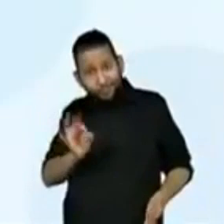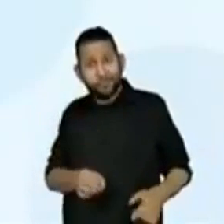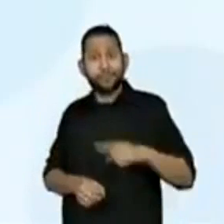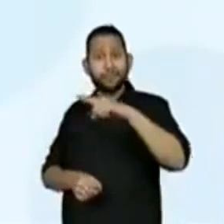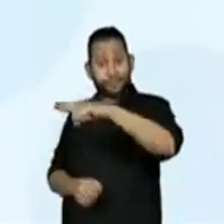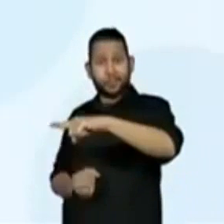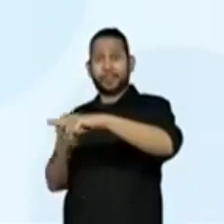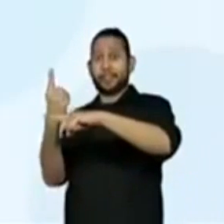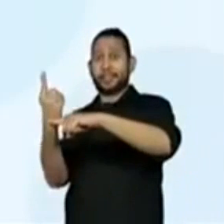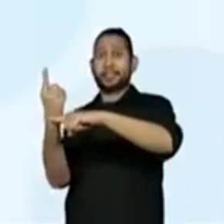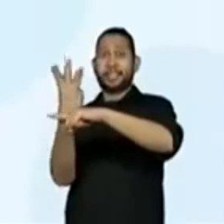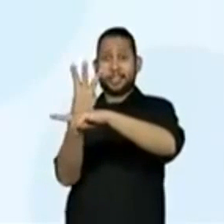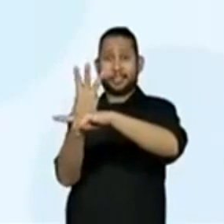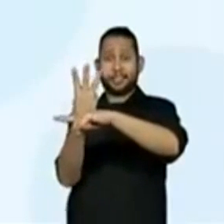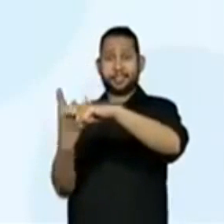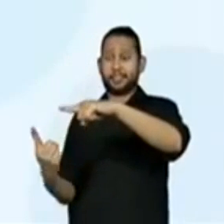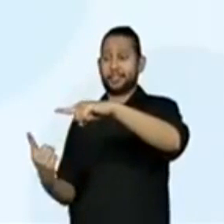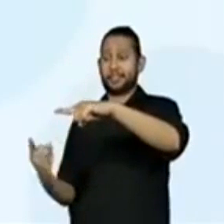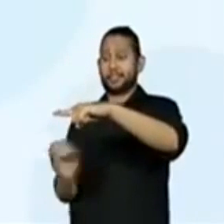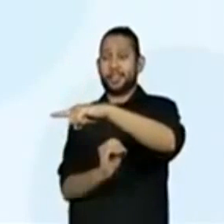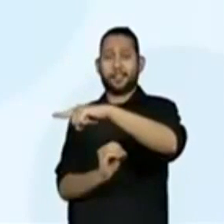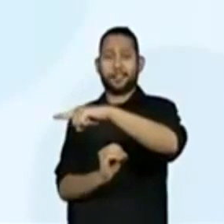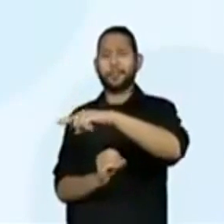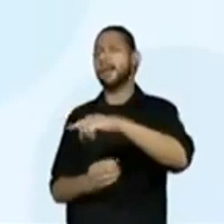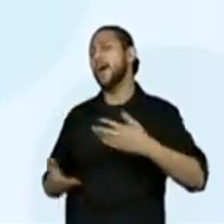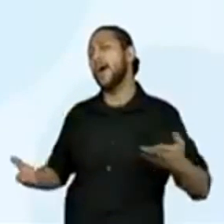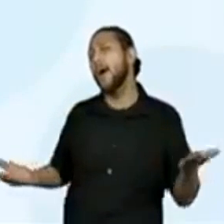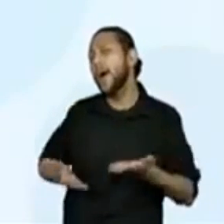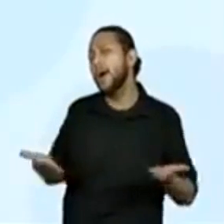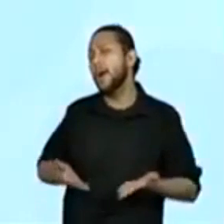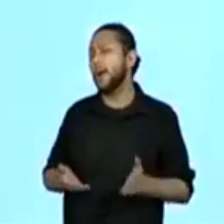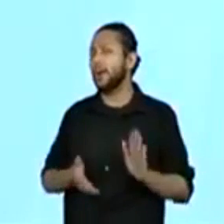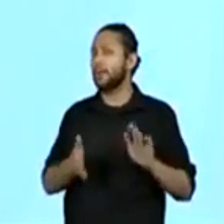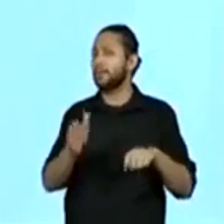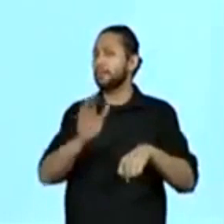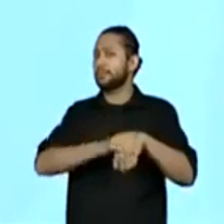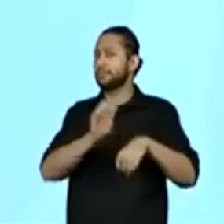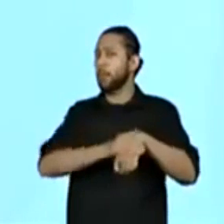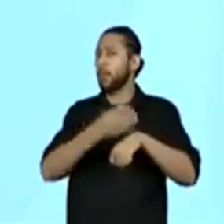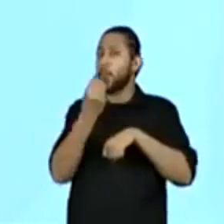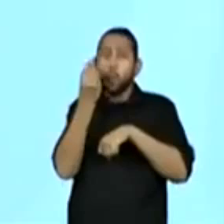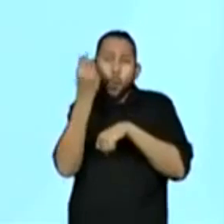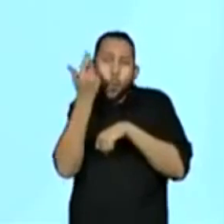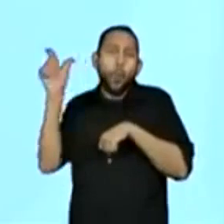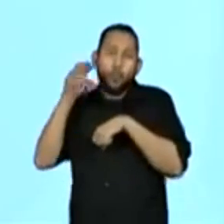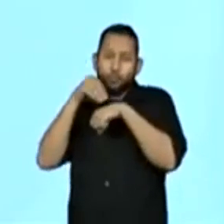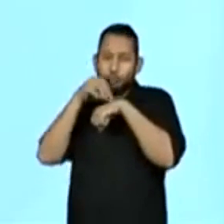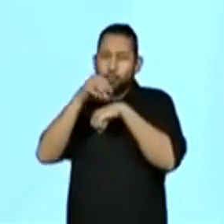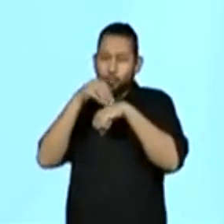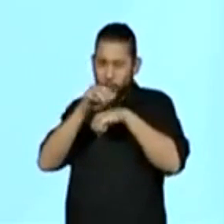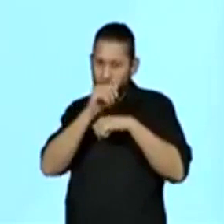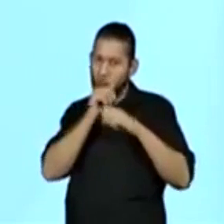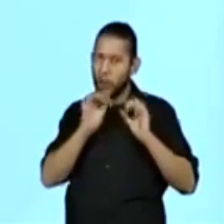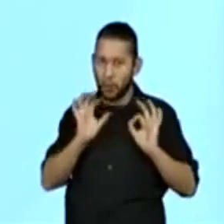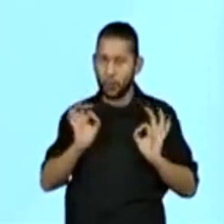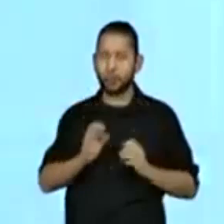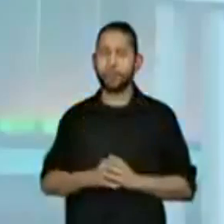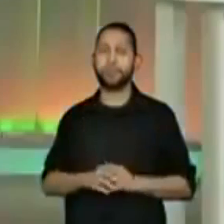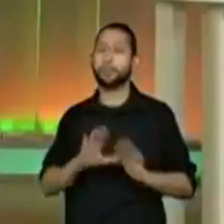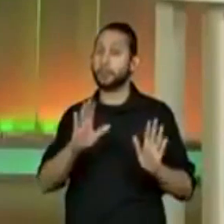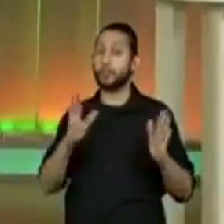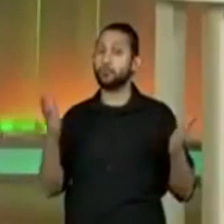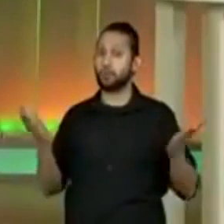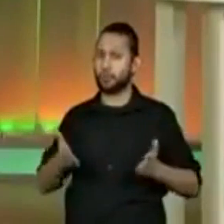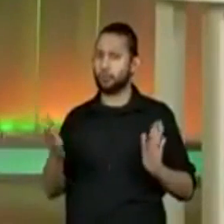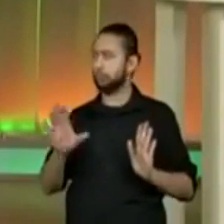vai ser o 100. Eu tenho uma outra dica para dar para vocês, mas eu não vou fazer isso agora, tá? Eu vou fazer isso aqui